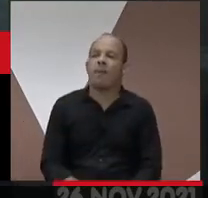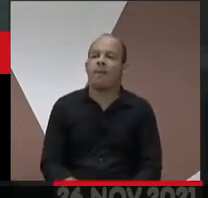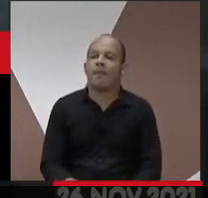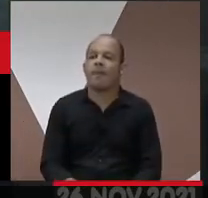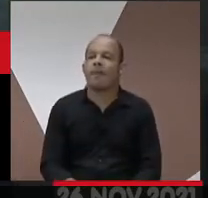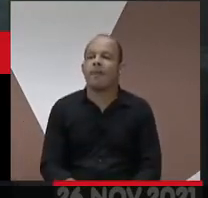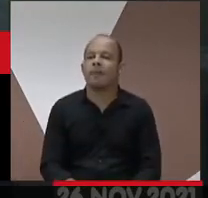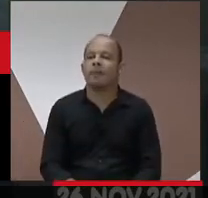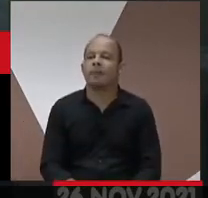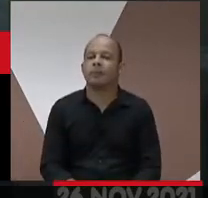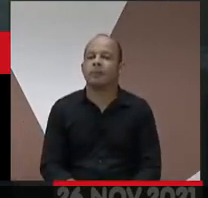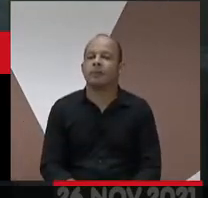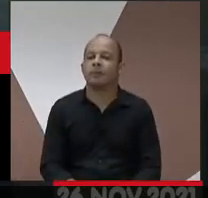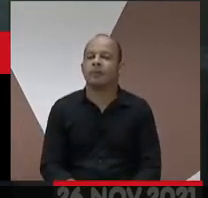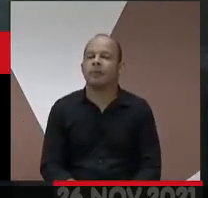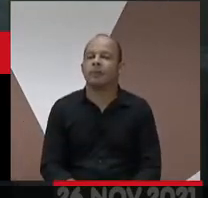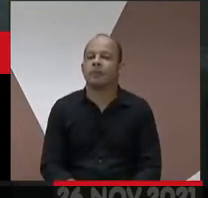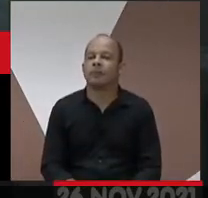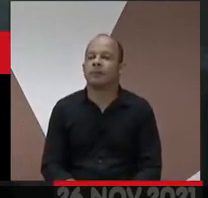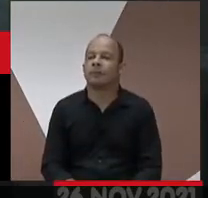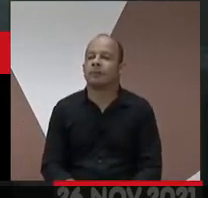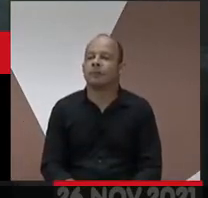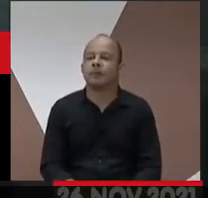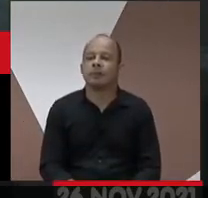Um preâmbulo.